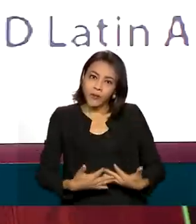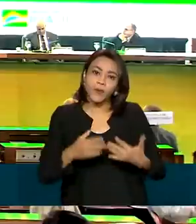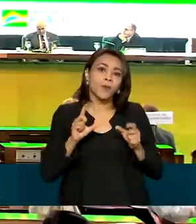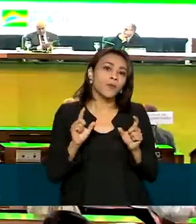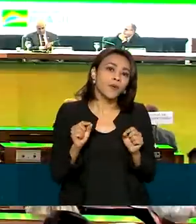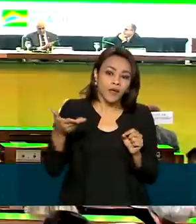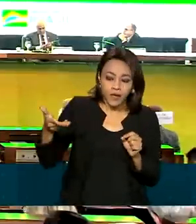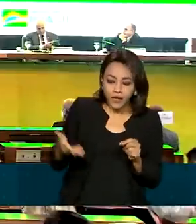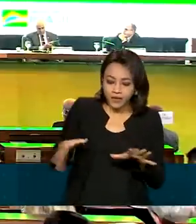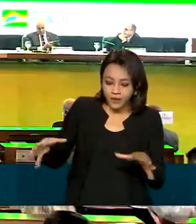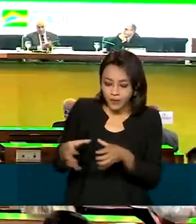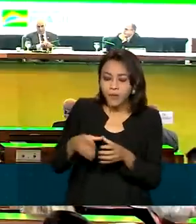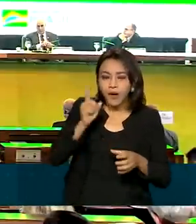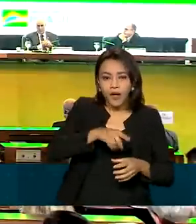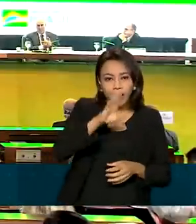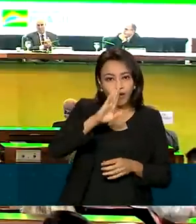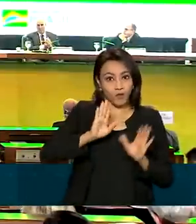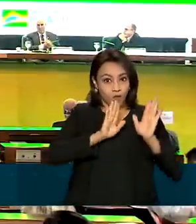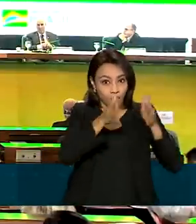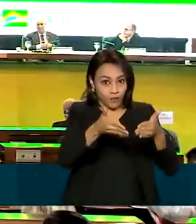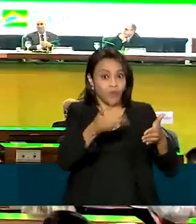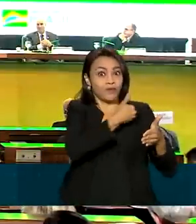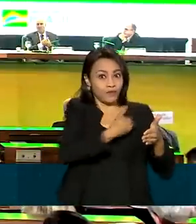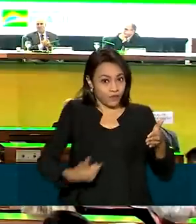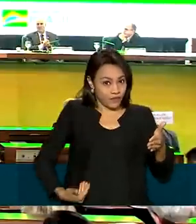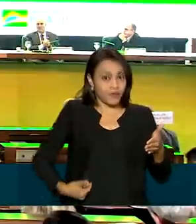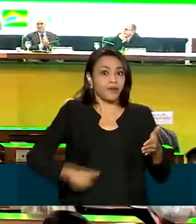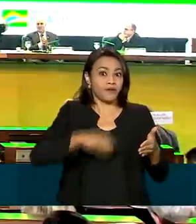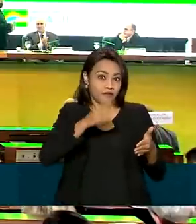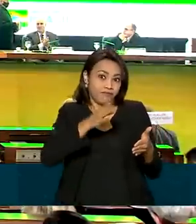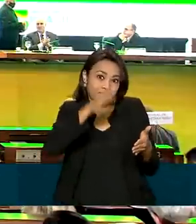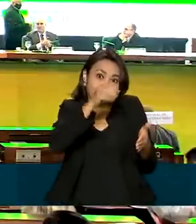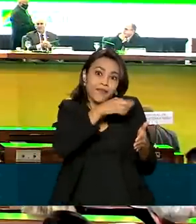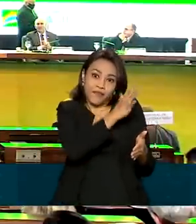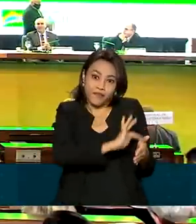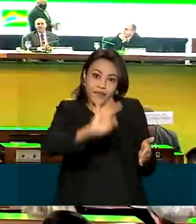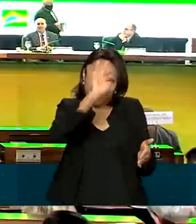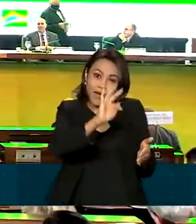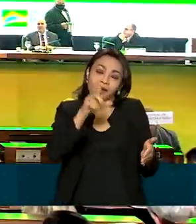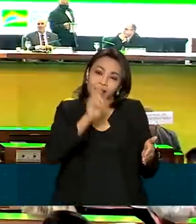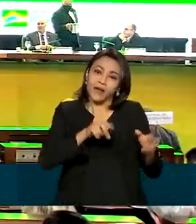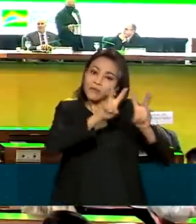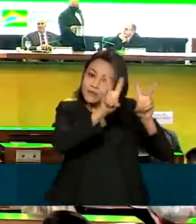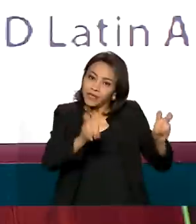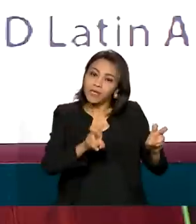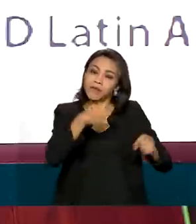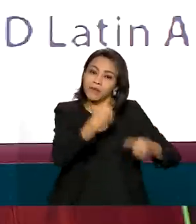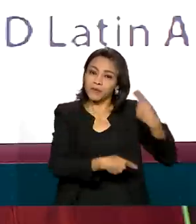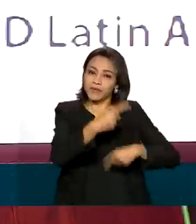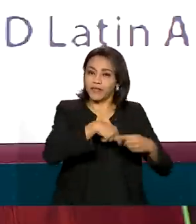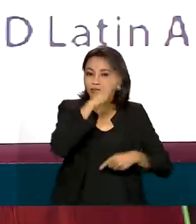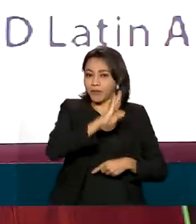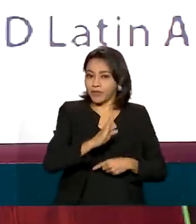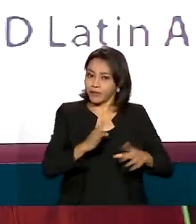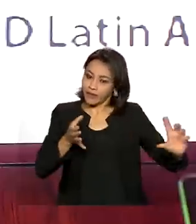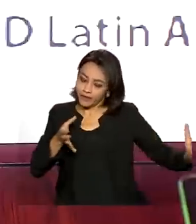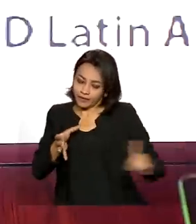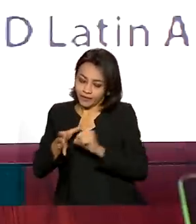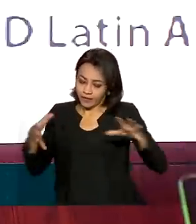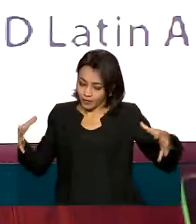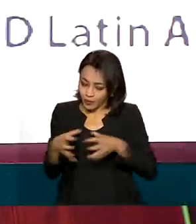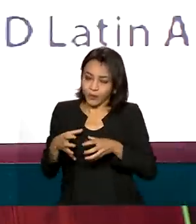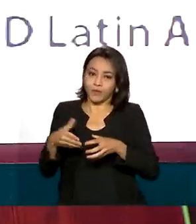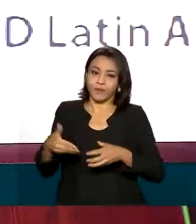organização a idade do governo federal e pauta importante da política externa do Brasil o nosso